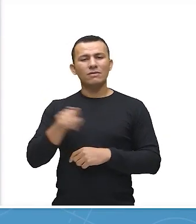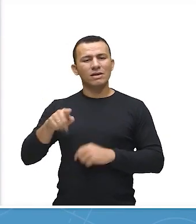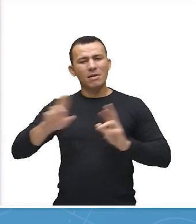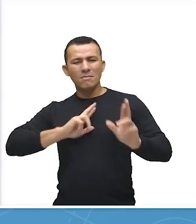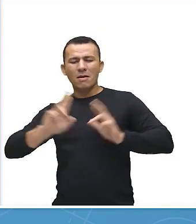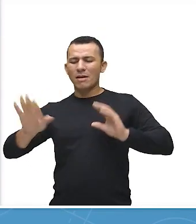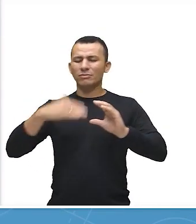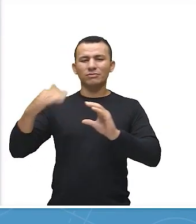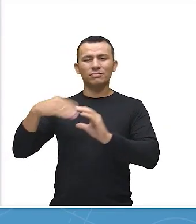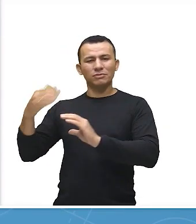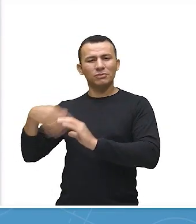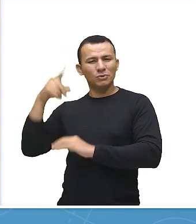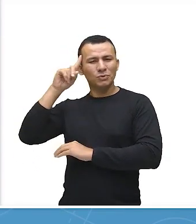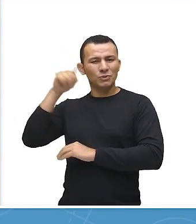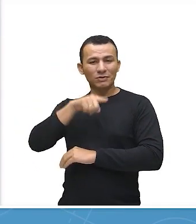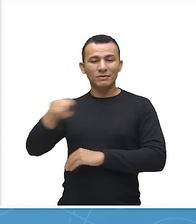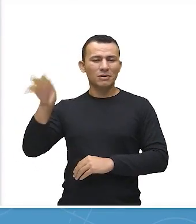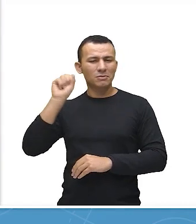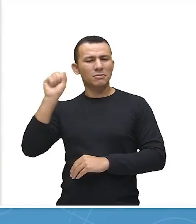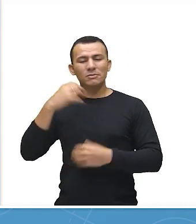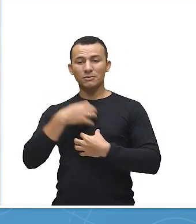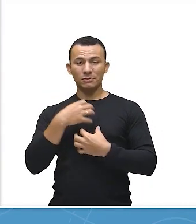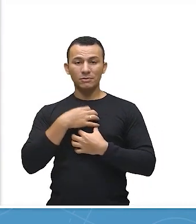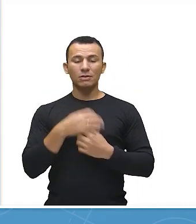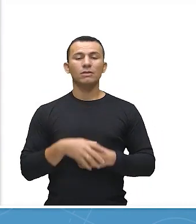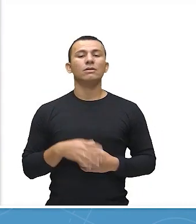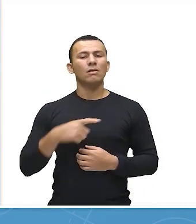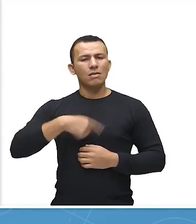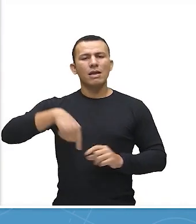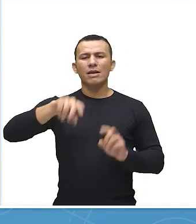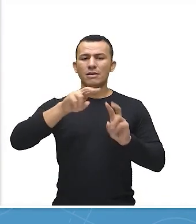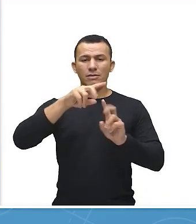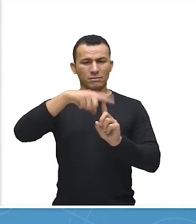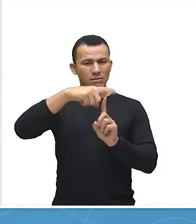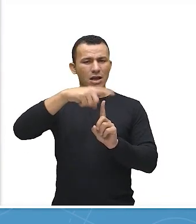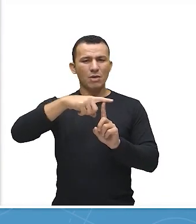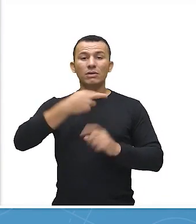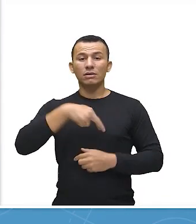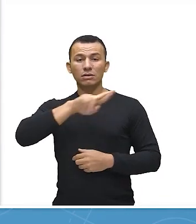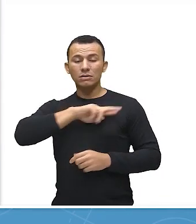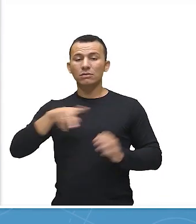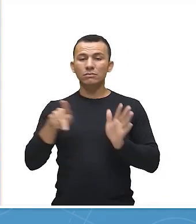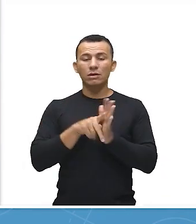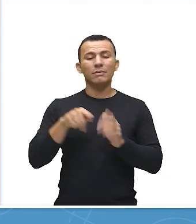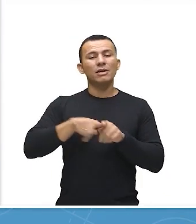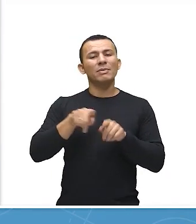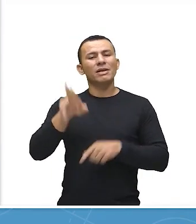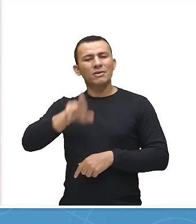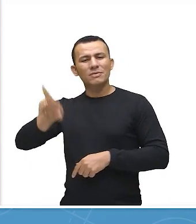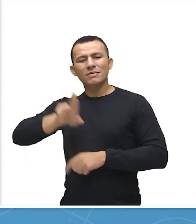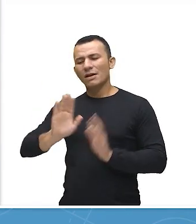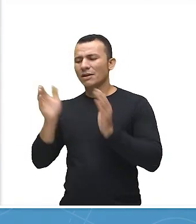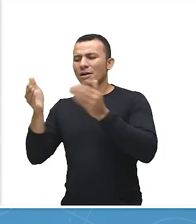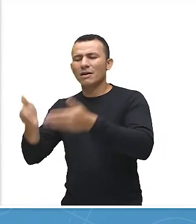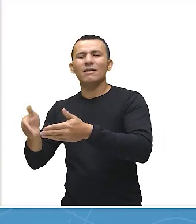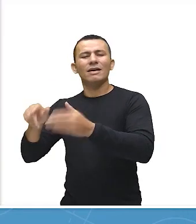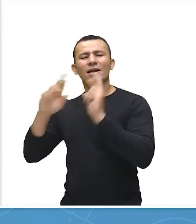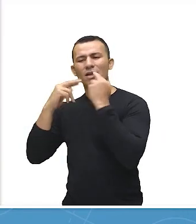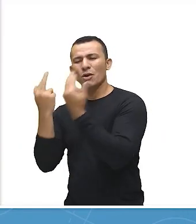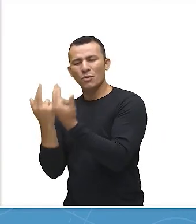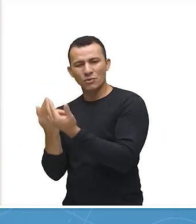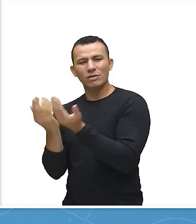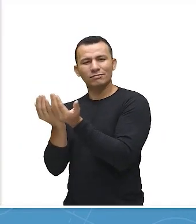é utilizada em cerimônias e cultos religiosos também. Então, a gente viu que, inclusive, quando a